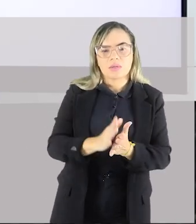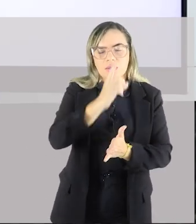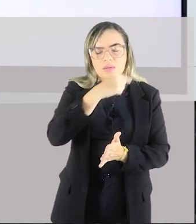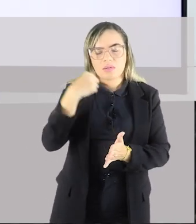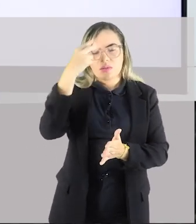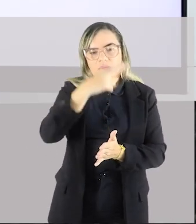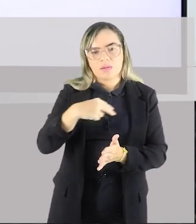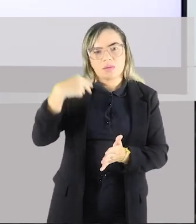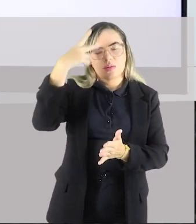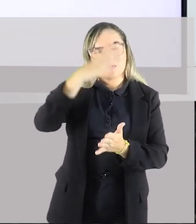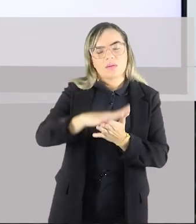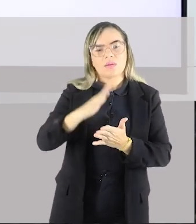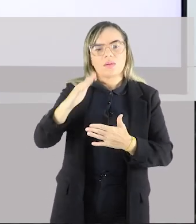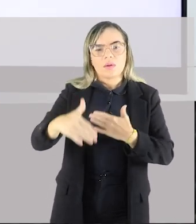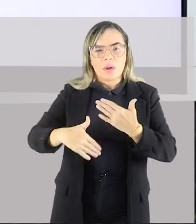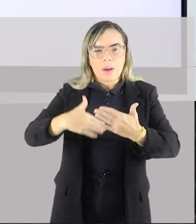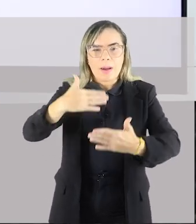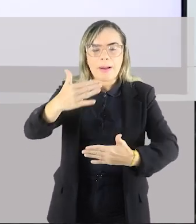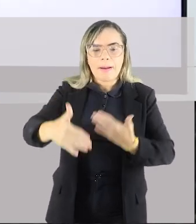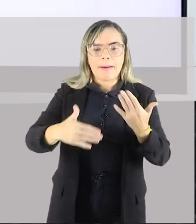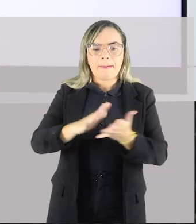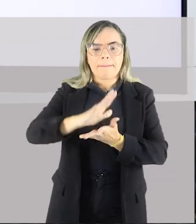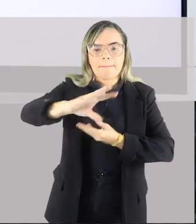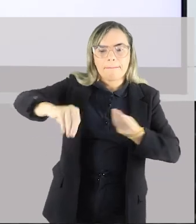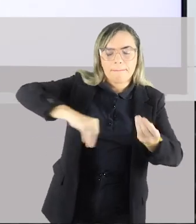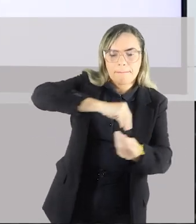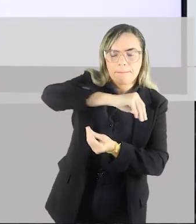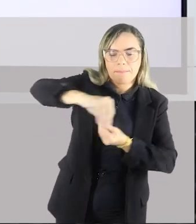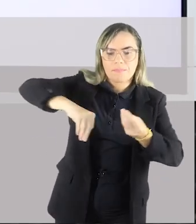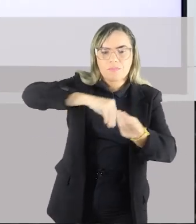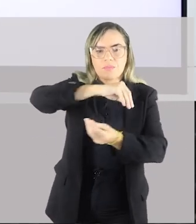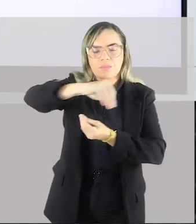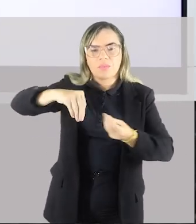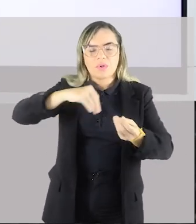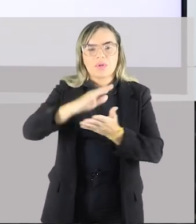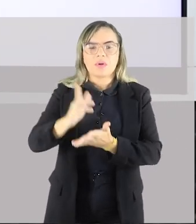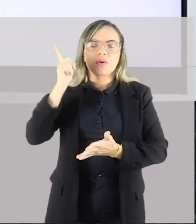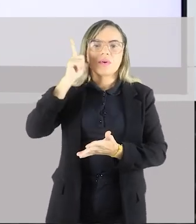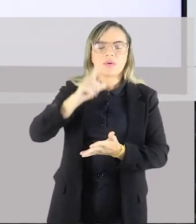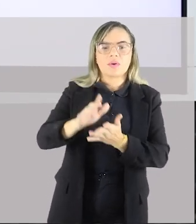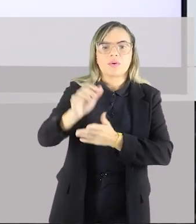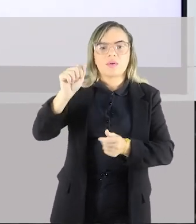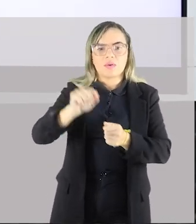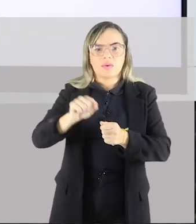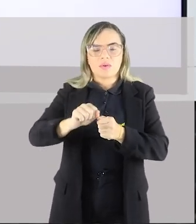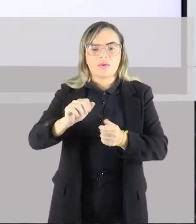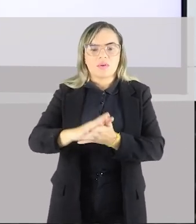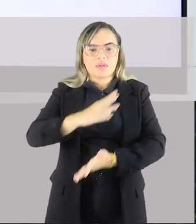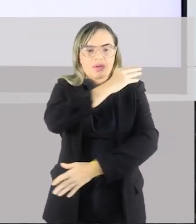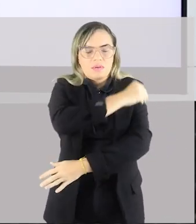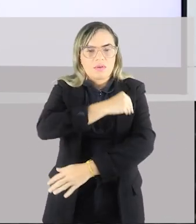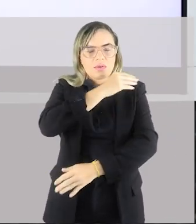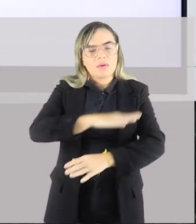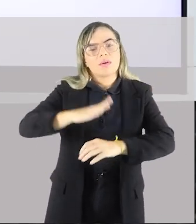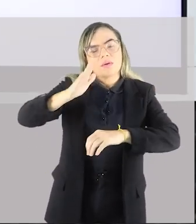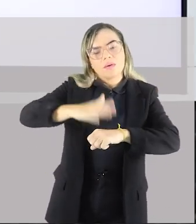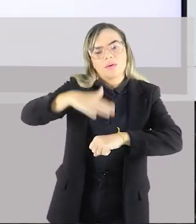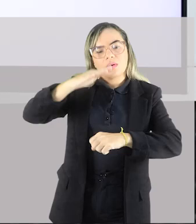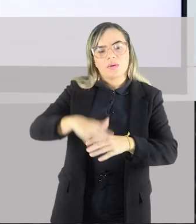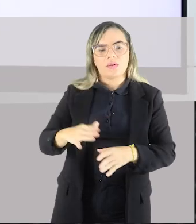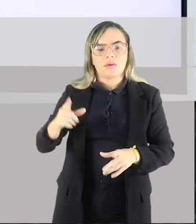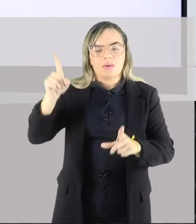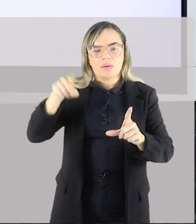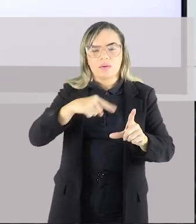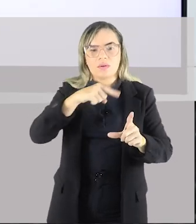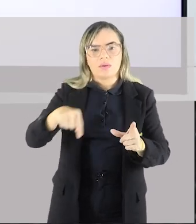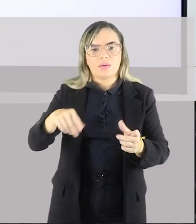por mais tempo, né, ficando mais tempo nessa mistura, ele vai então conseguir fazer mais álcool, tá certo? Então nessa a gente